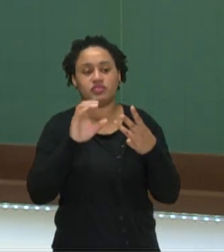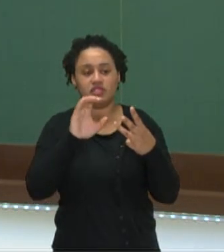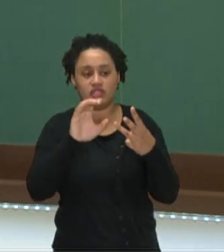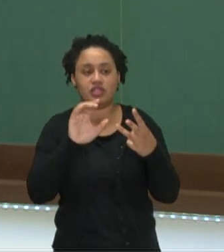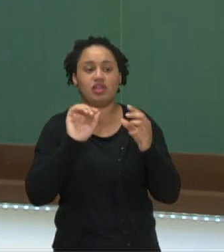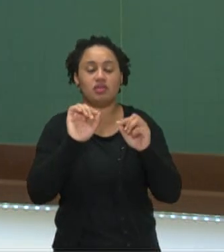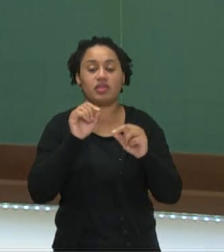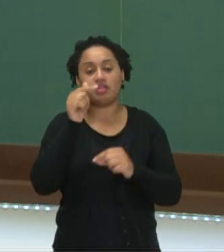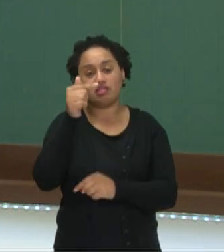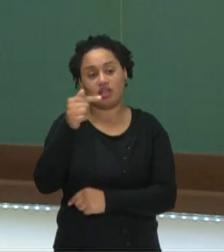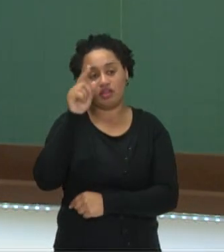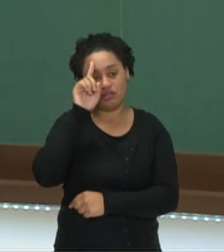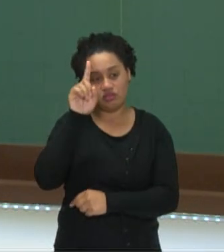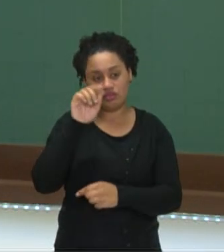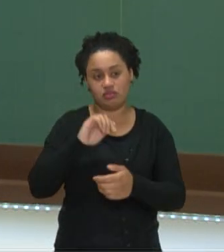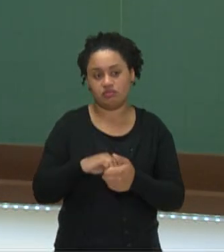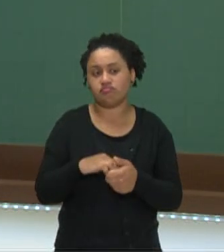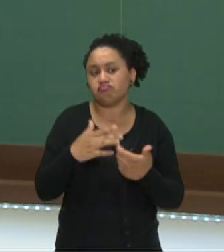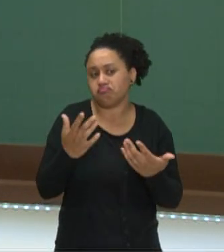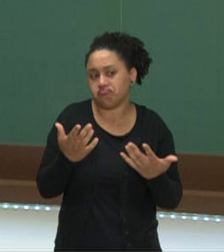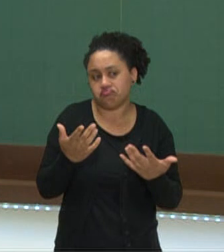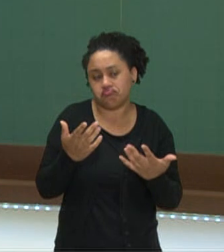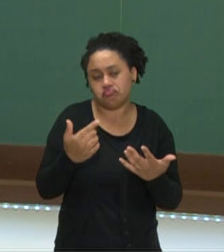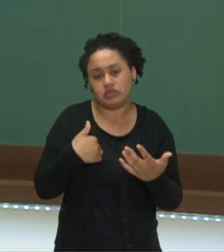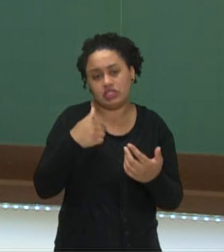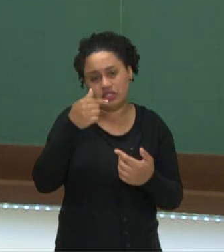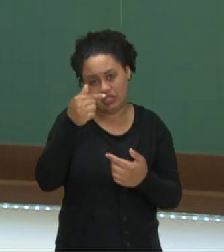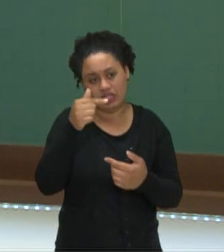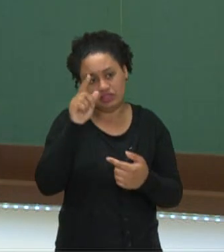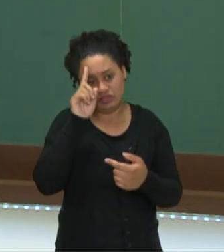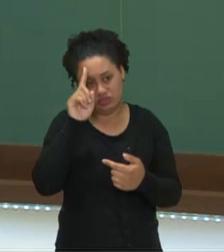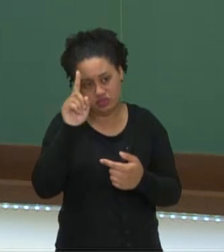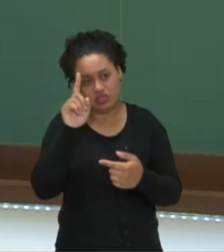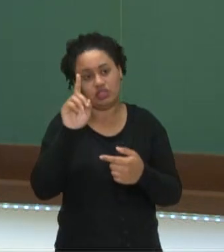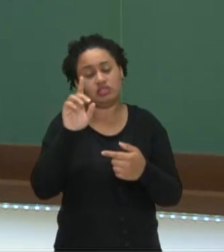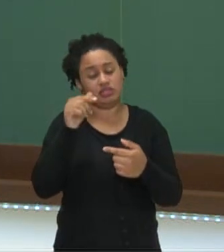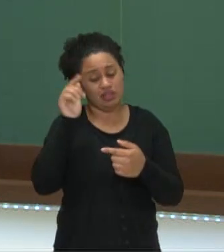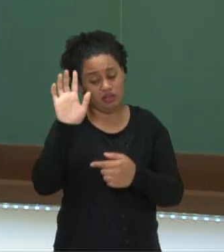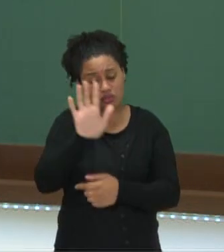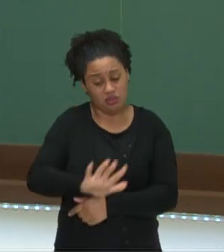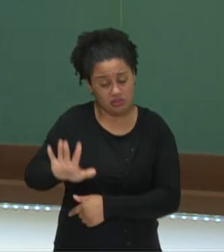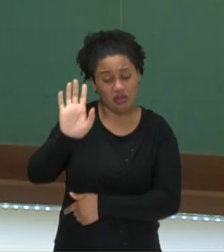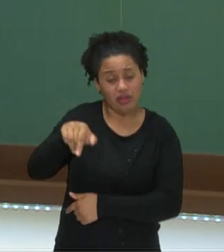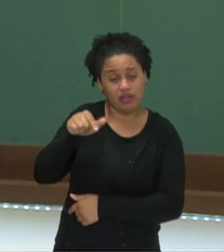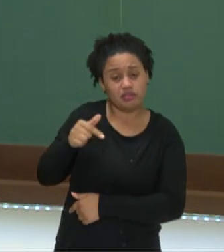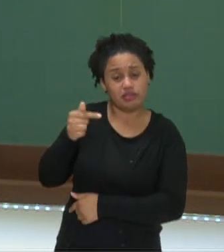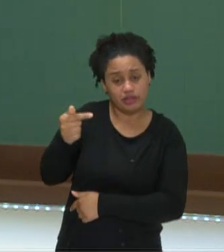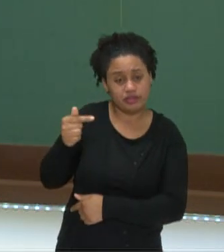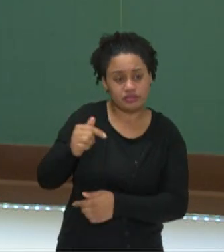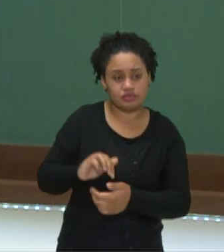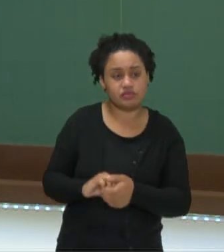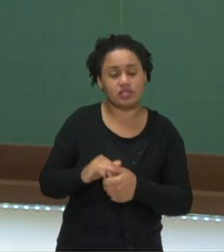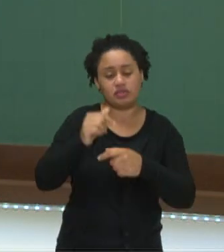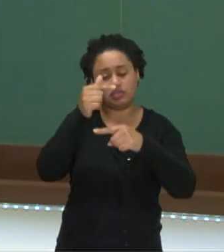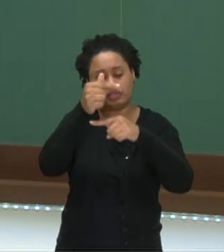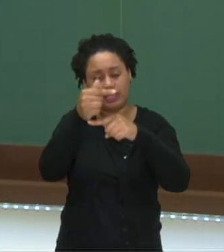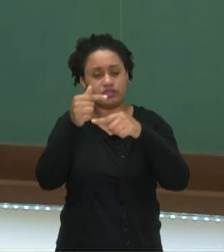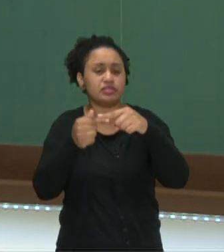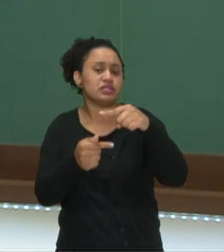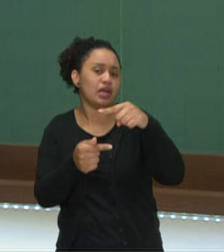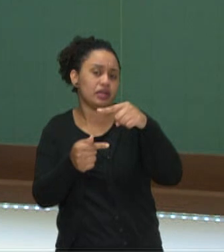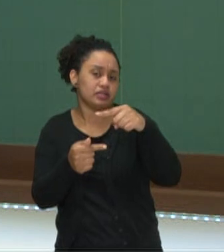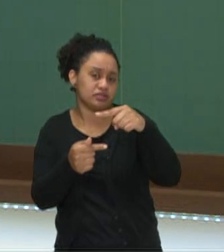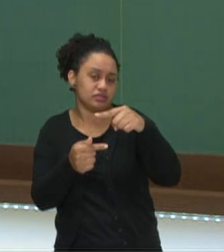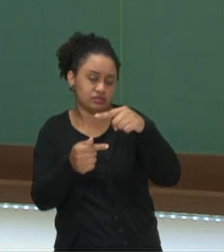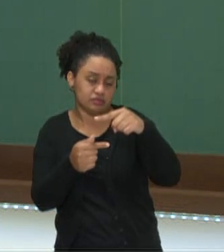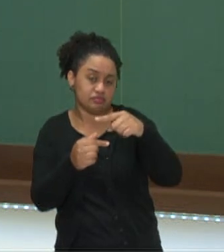C, 7 dias. Bom, eu estou considerando 7 dias de um total de 7 dias, então seria a fração 7